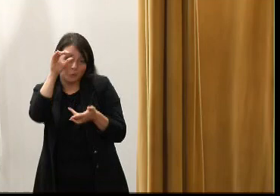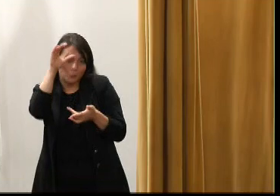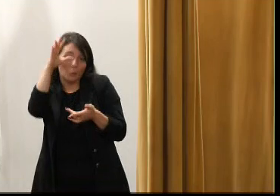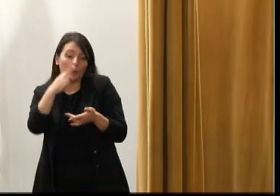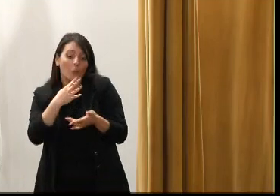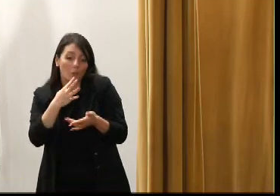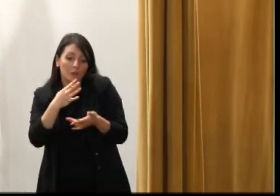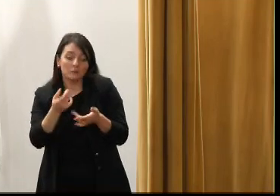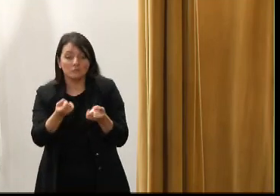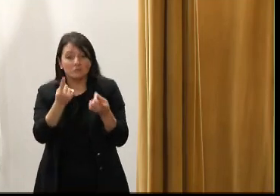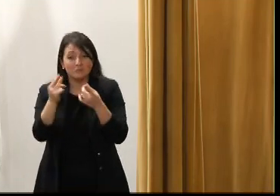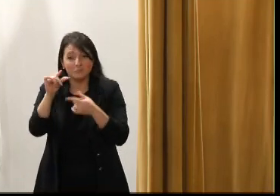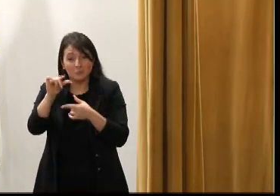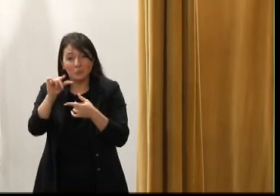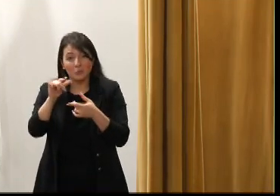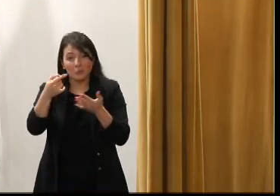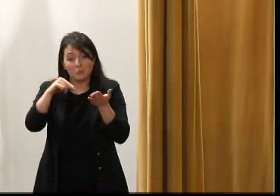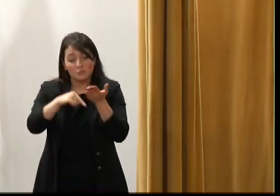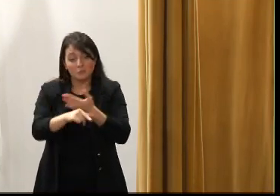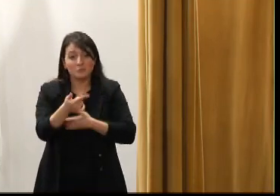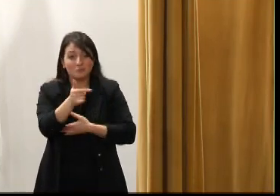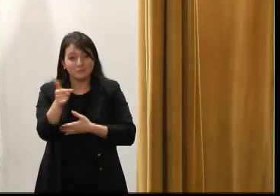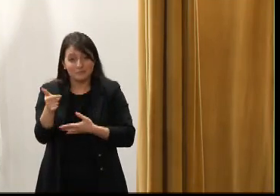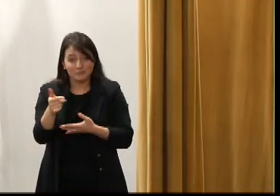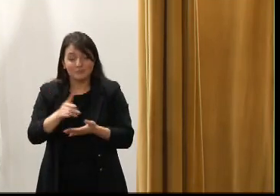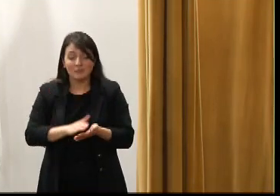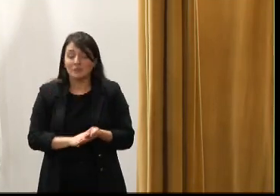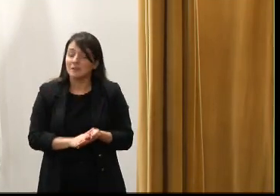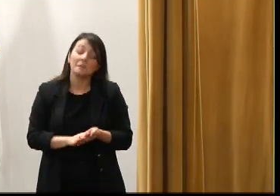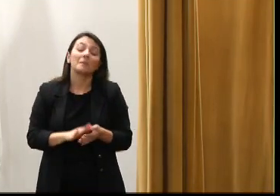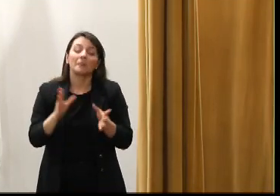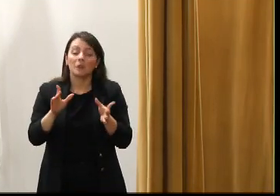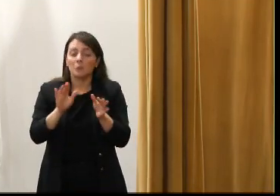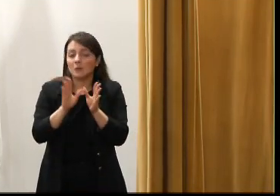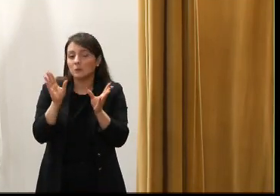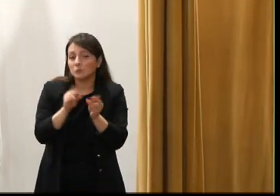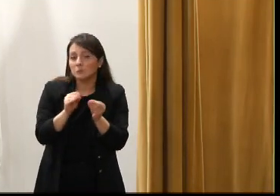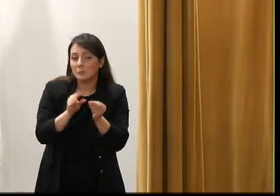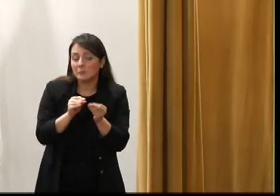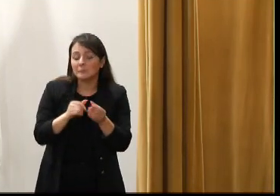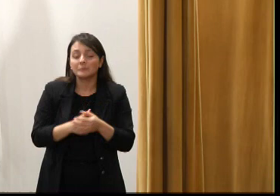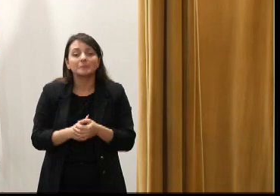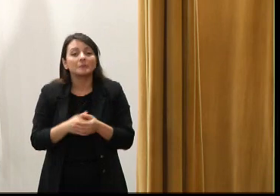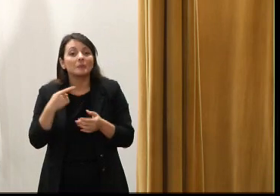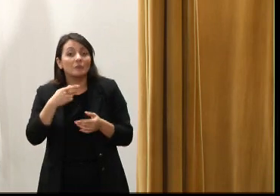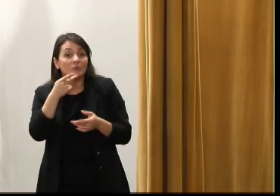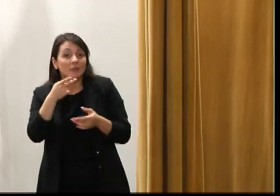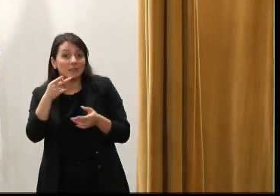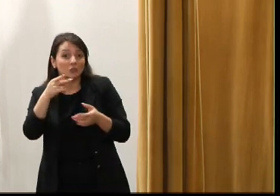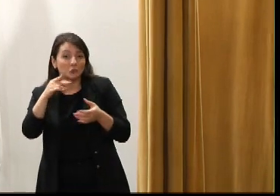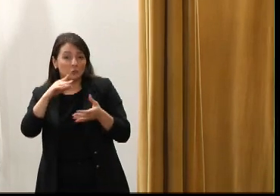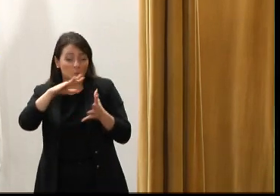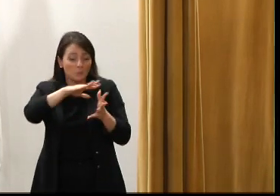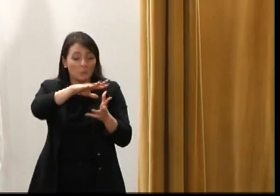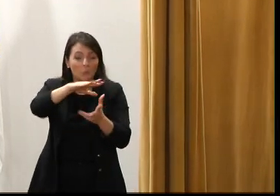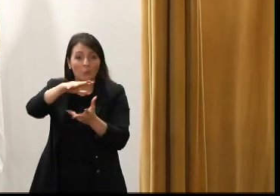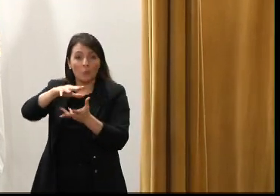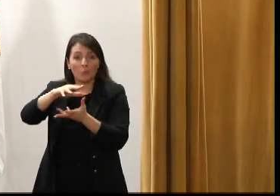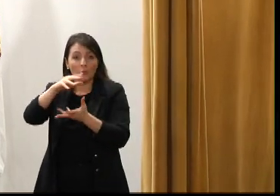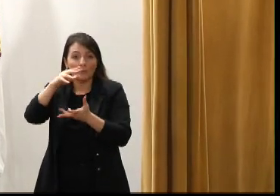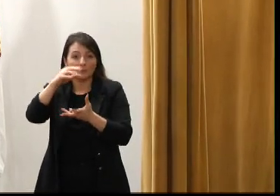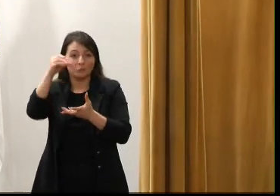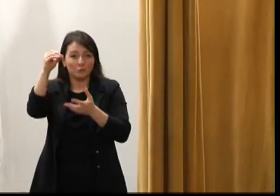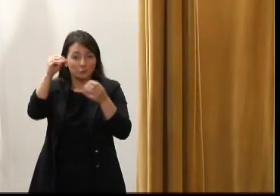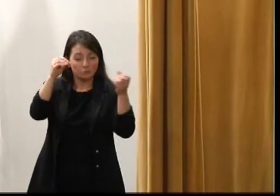pessoas, mas começou a se falar de forma mais intensa do aquecimento global a partir dessa publicação